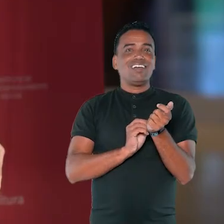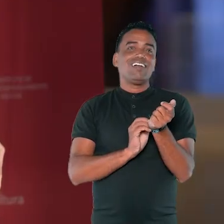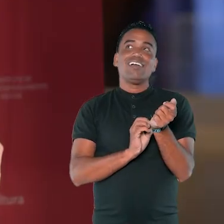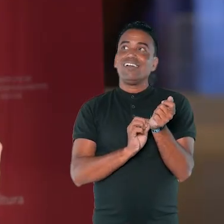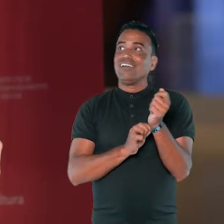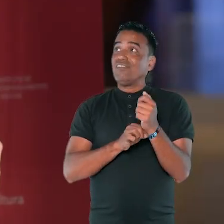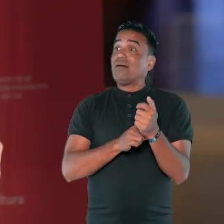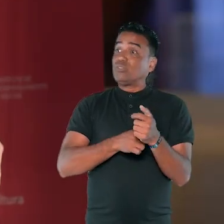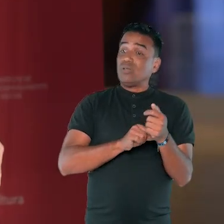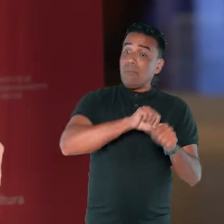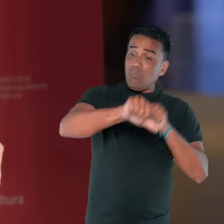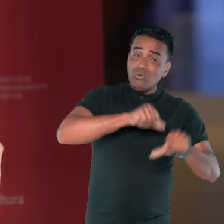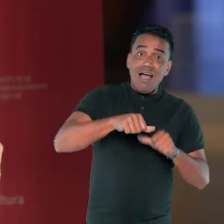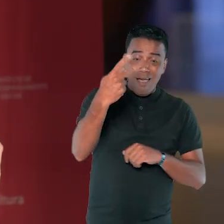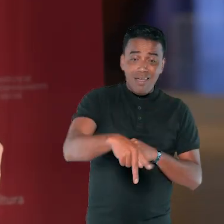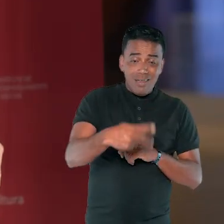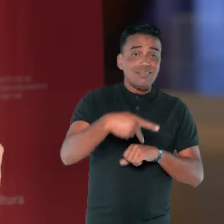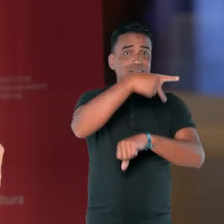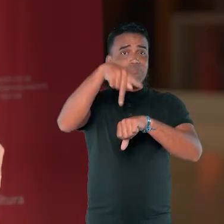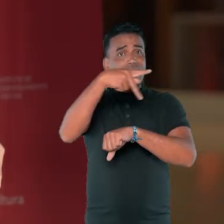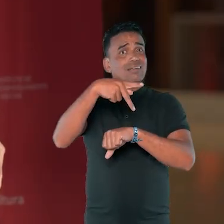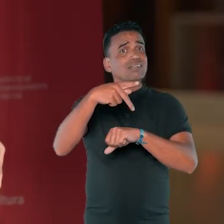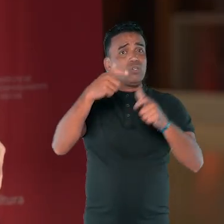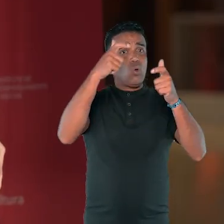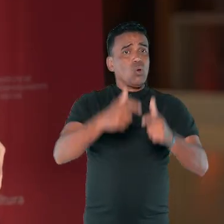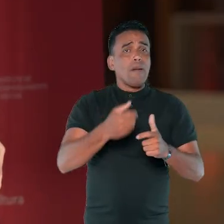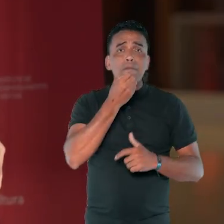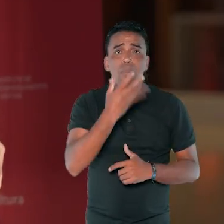vamos tornar esse lugar um lugar de todos nós, um lugar